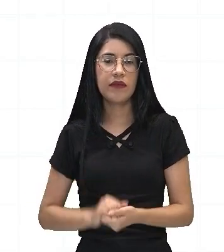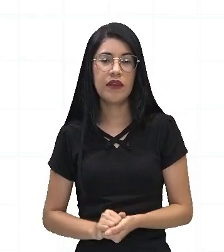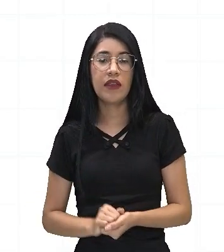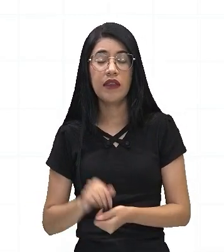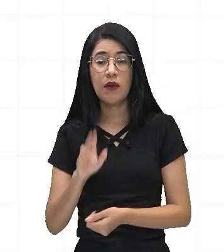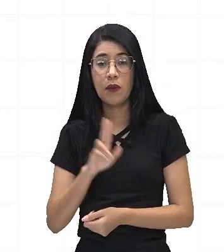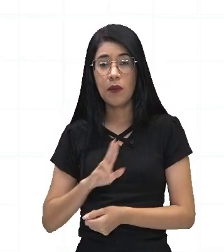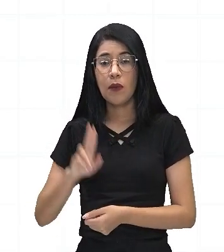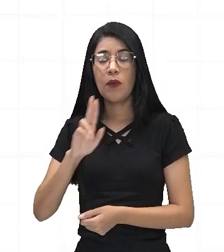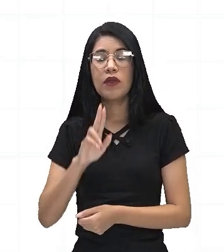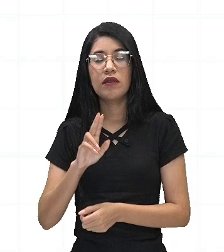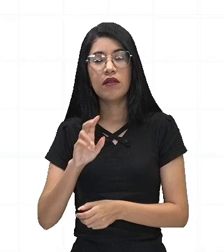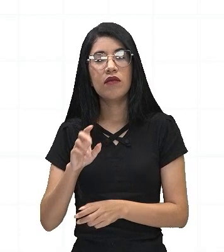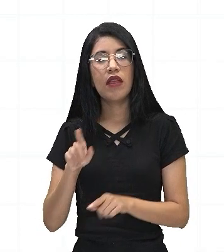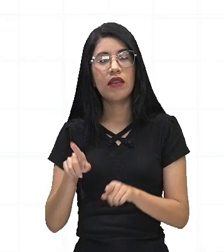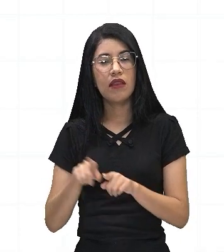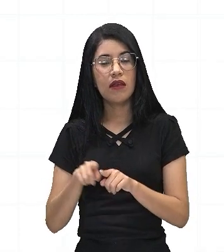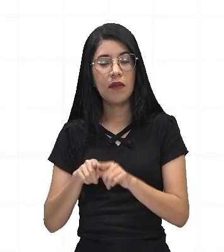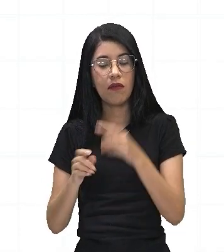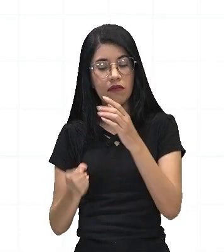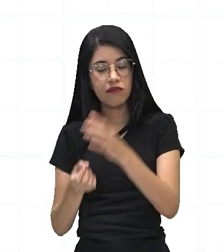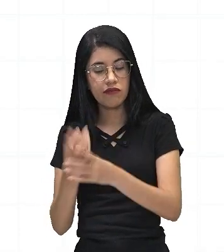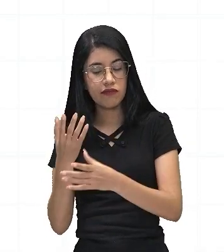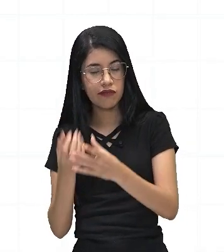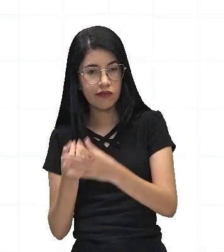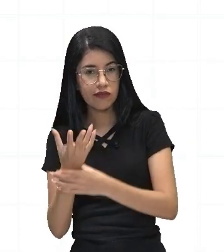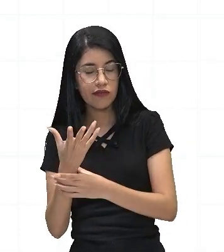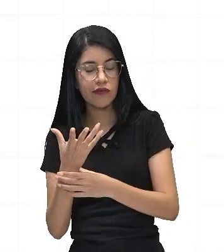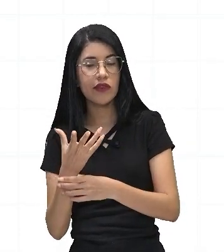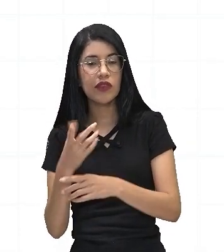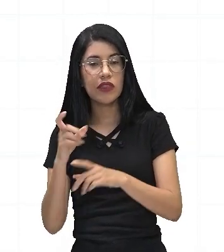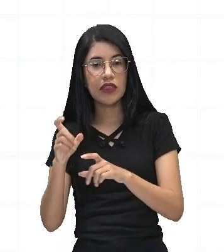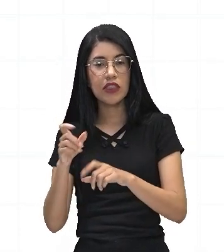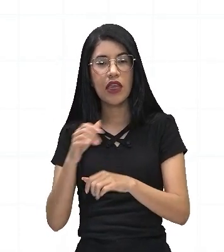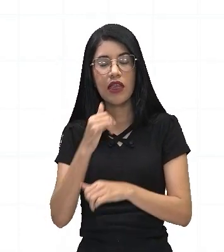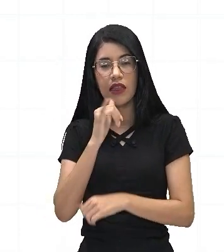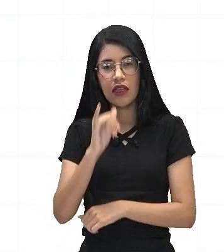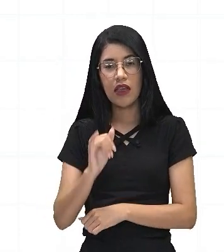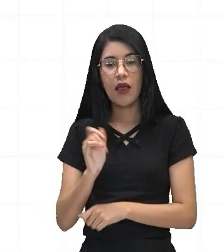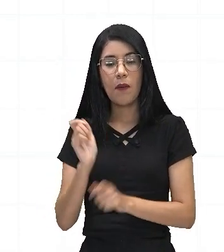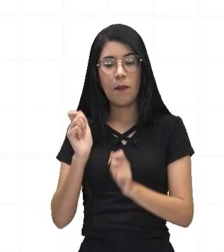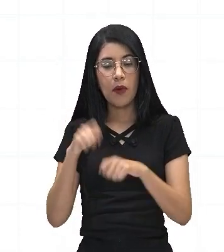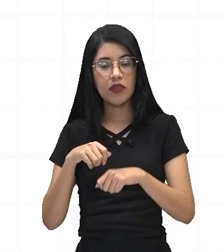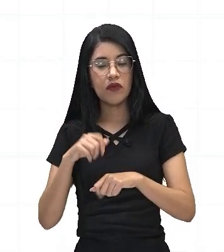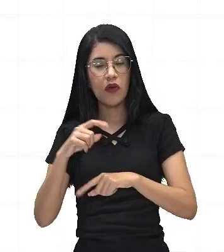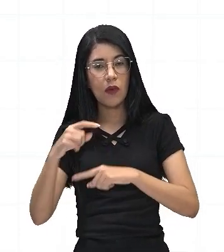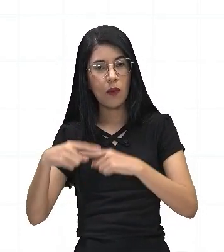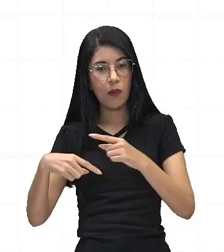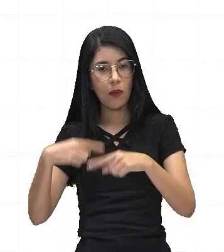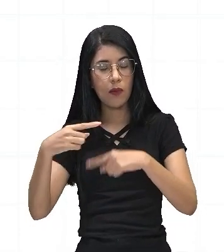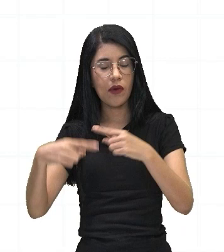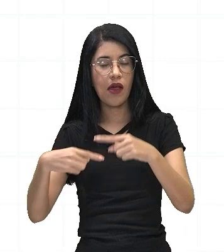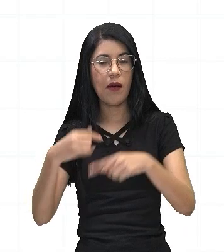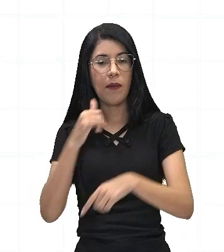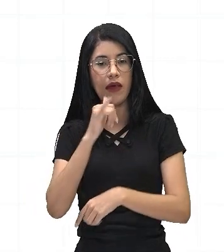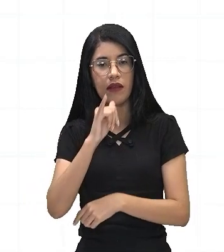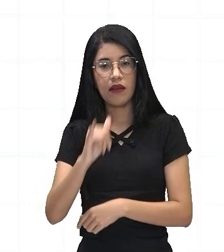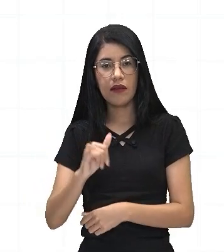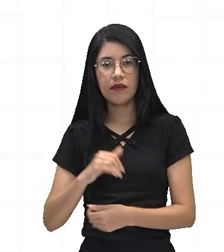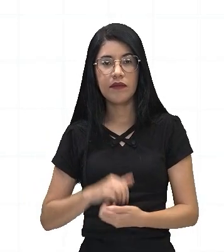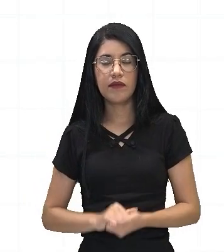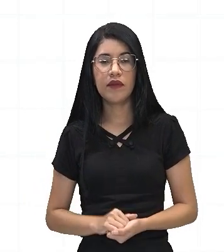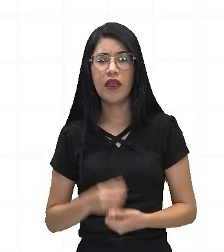dessa matéria-prima que vai ser uma fonte de energia, as usinas vão conseguir converter em energia elétrica. Vamos ver aí